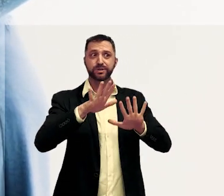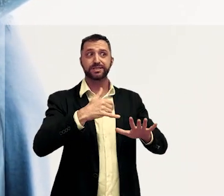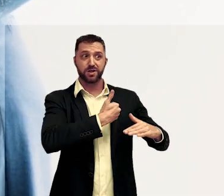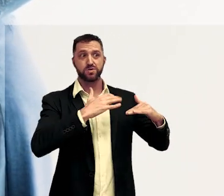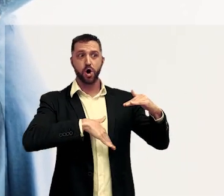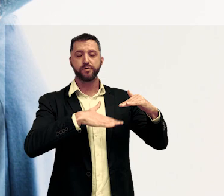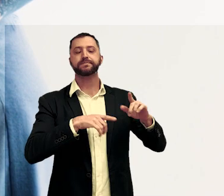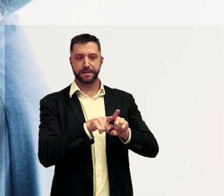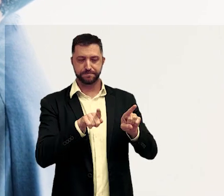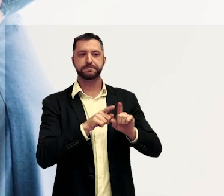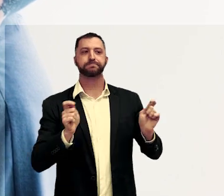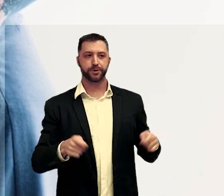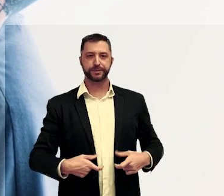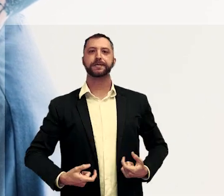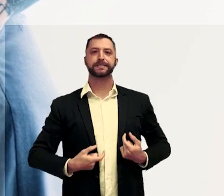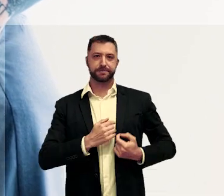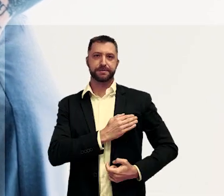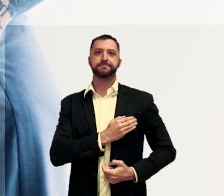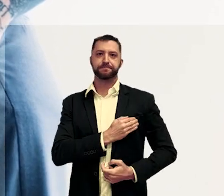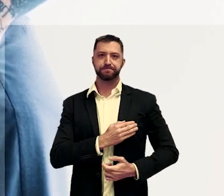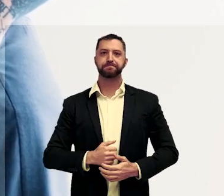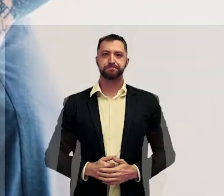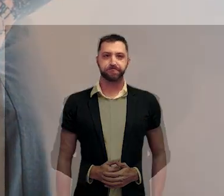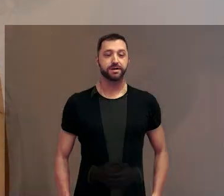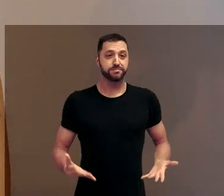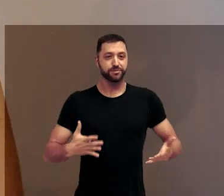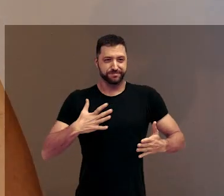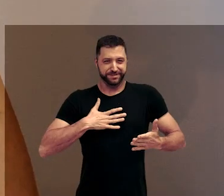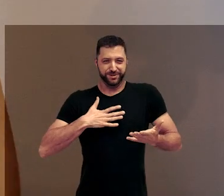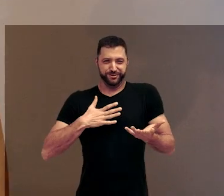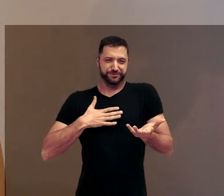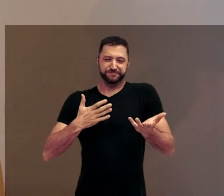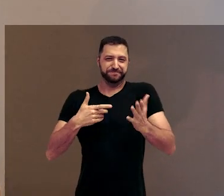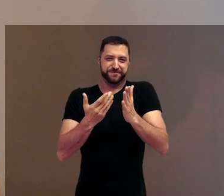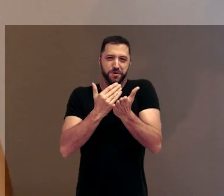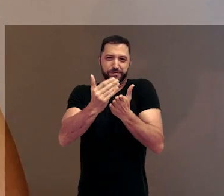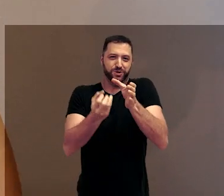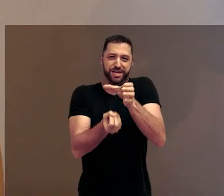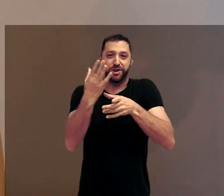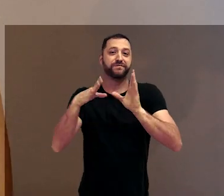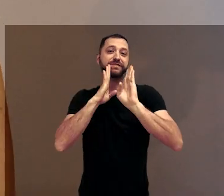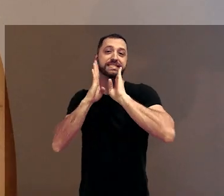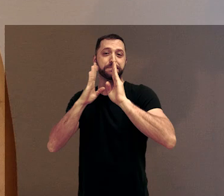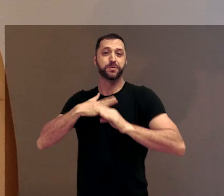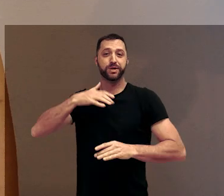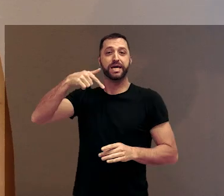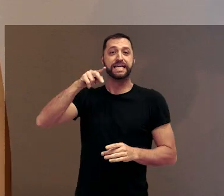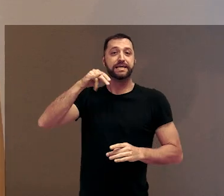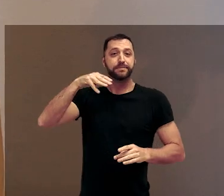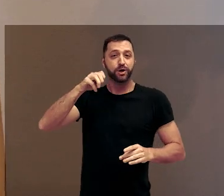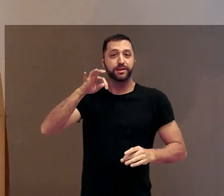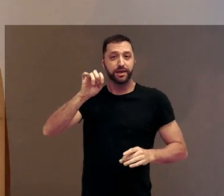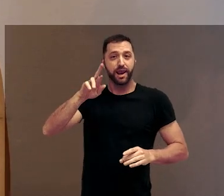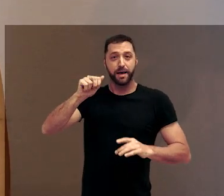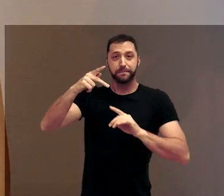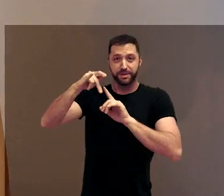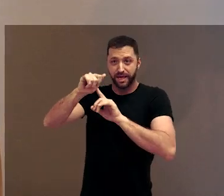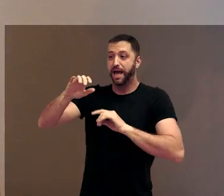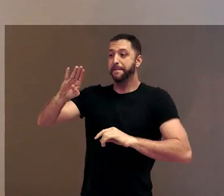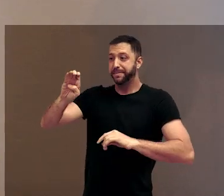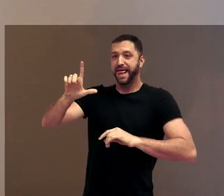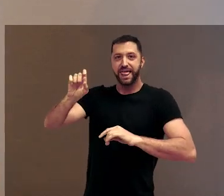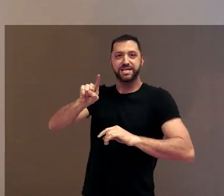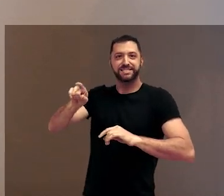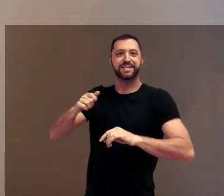da incidência entre as mulheres mais jovens. O Quimioterapia e Beleza começou apenas com uma página no Facebook. Aos